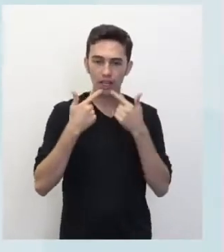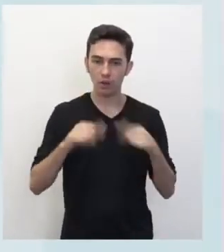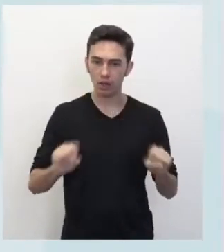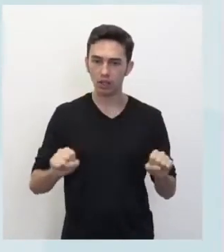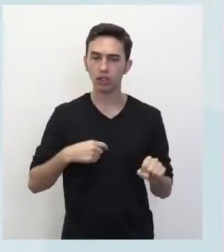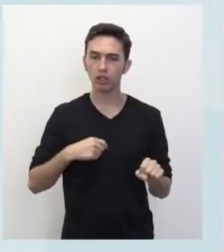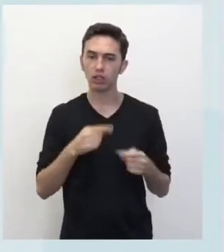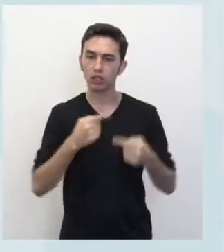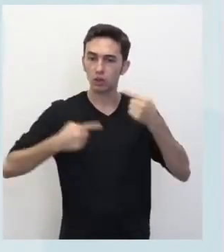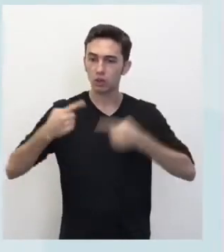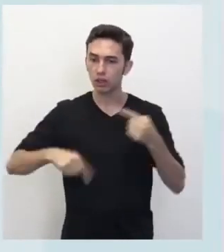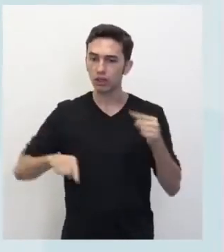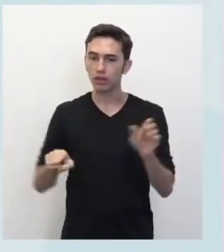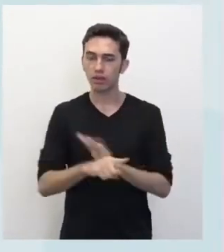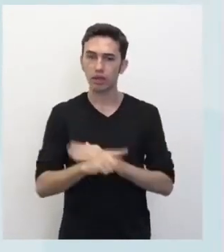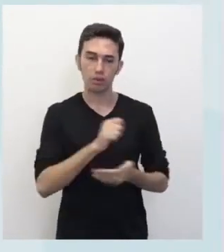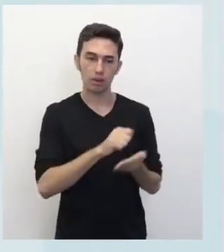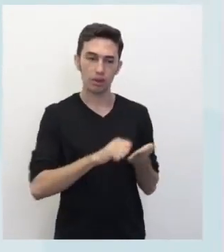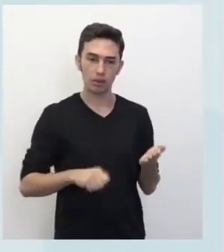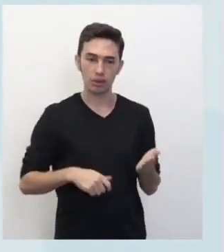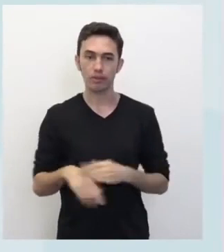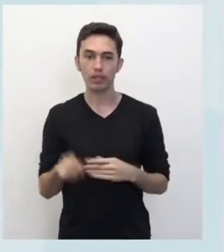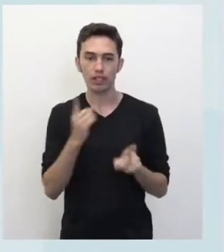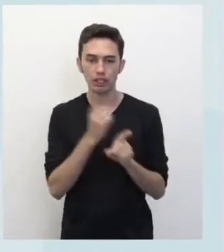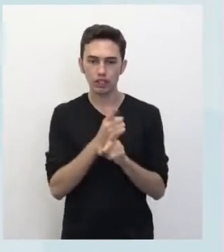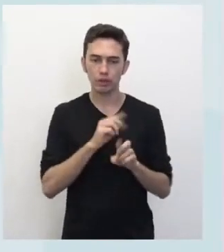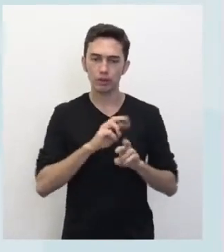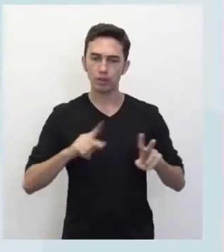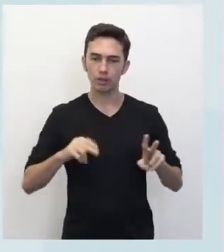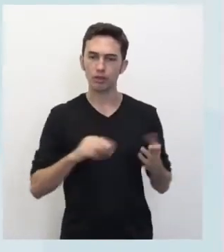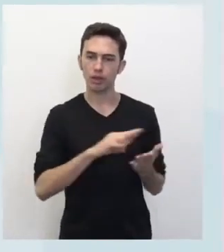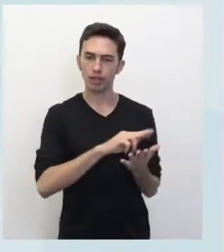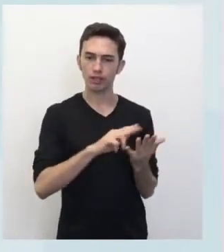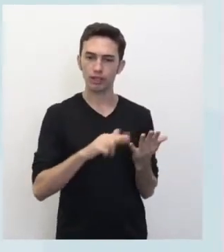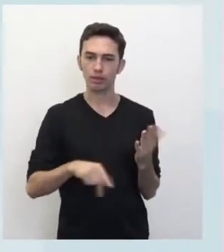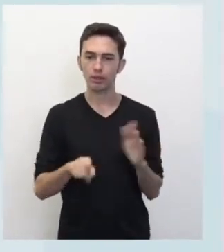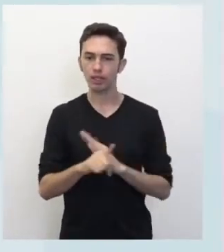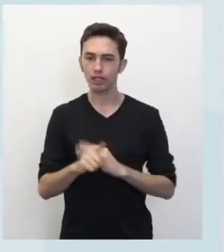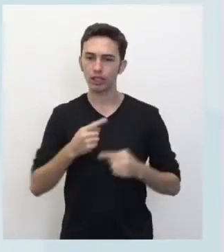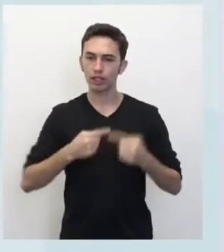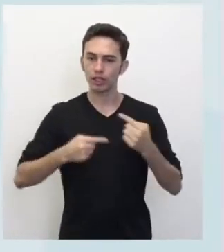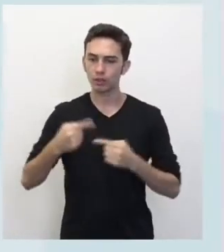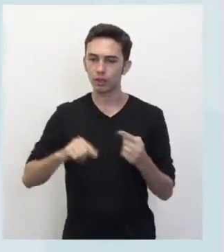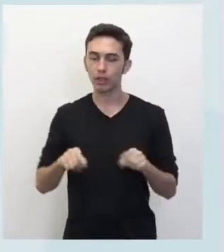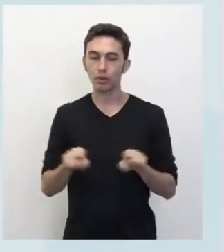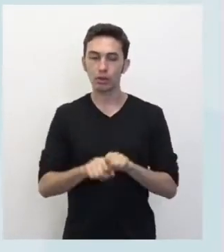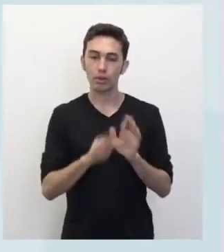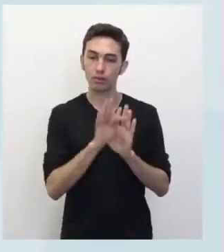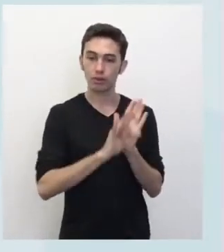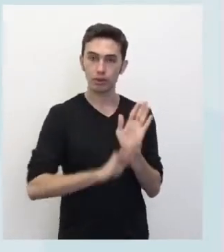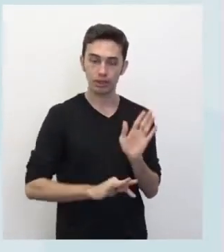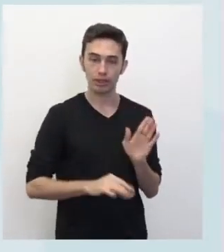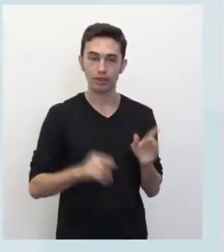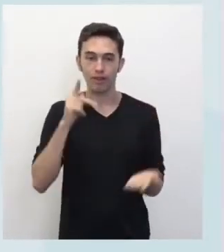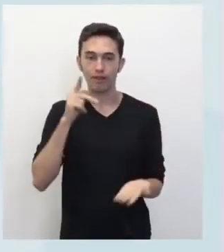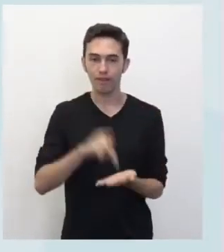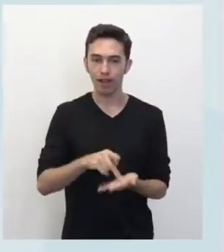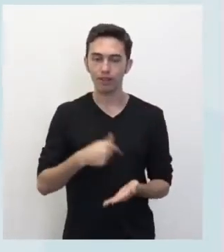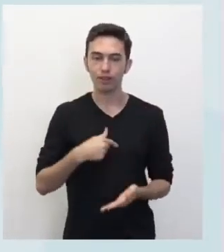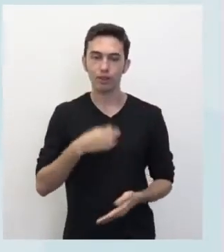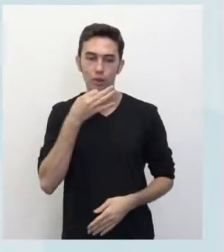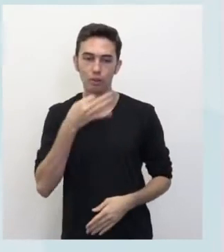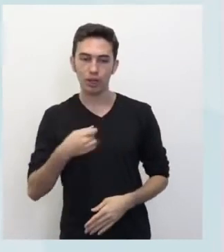em segmentos descontínuos de textos fato da opinião enunciada em relação a esse mesmo fato.